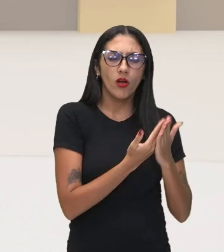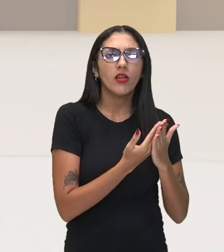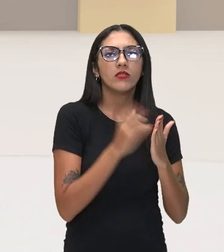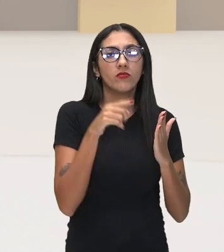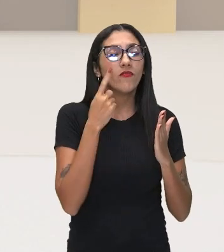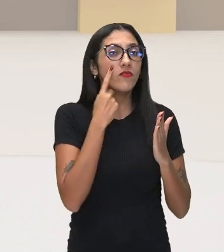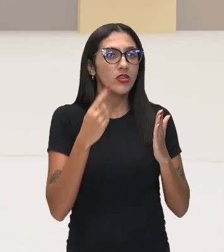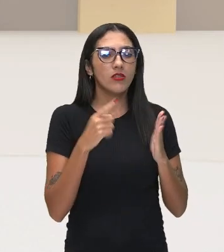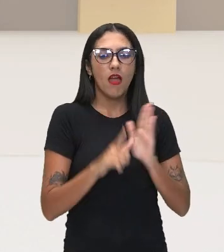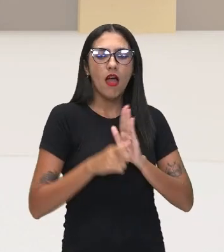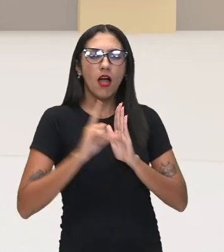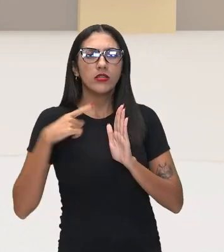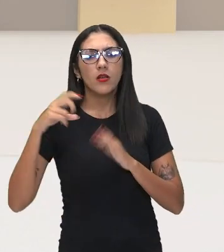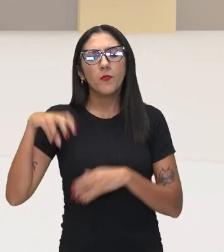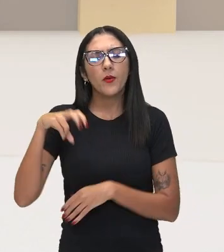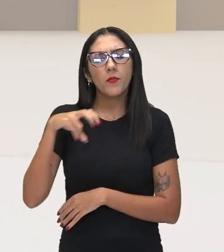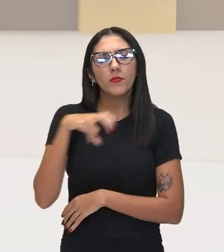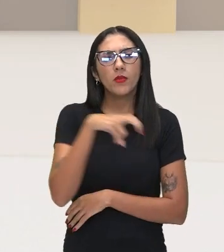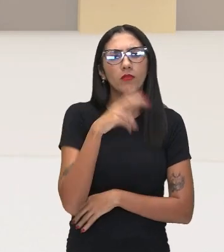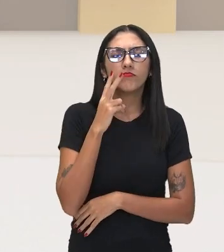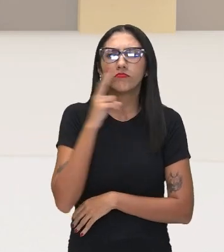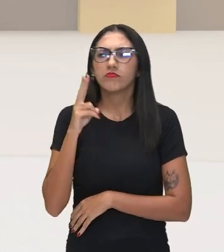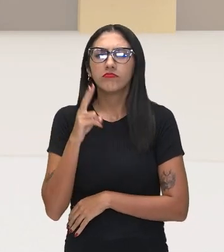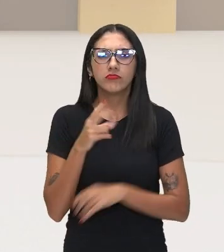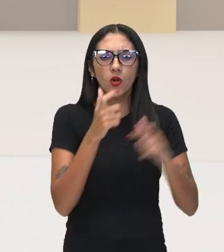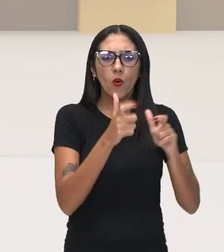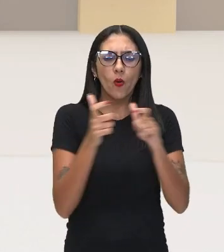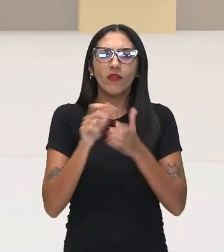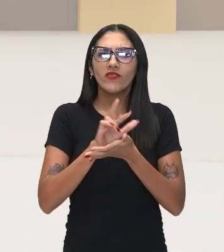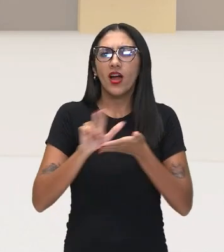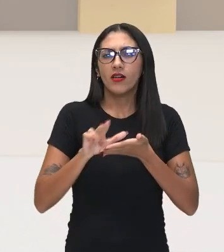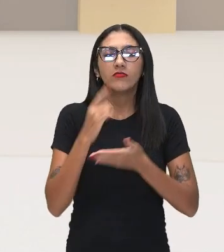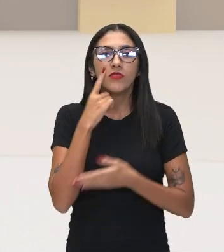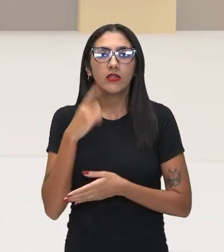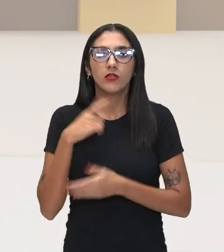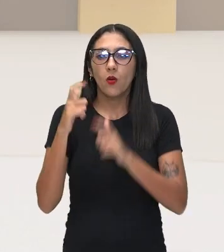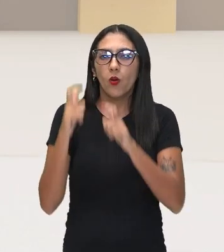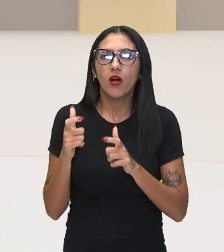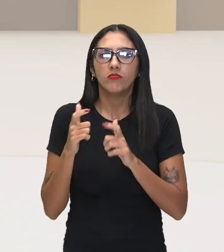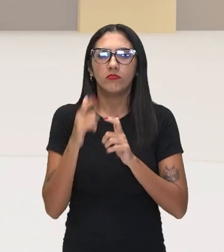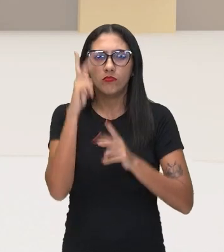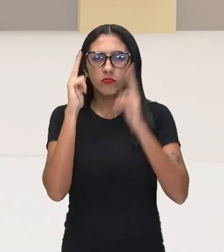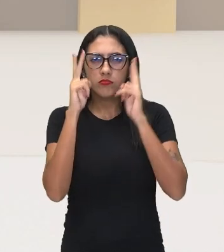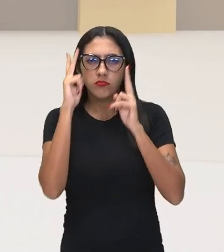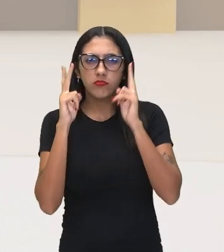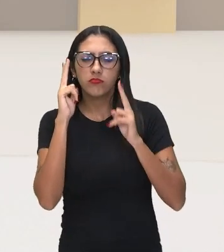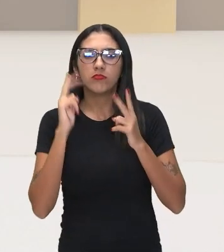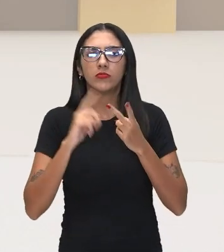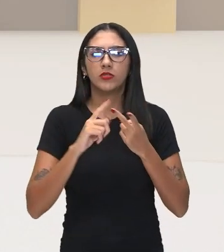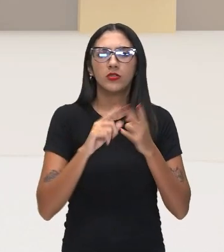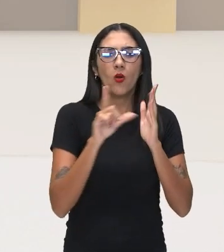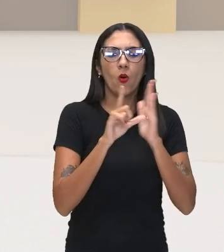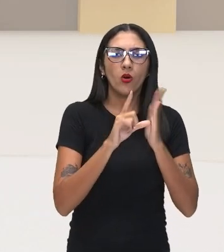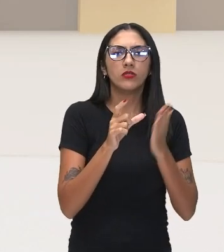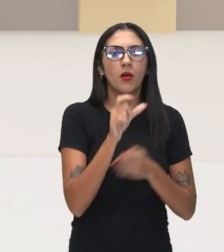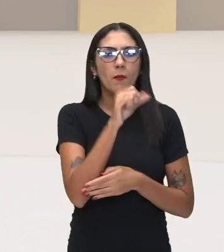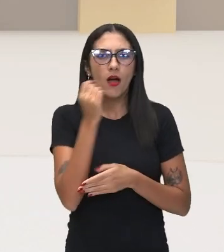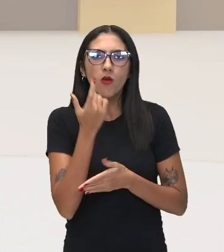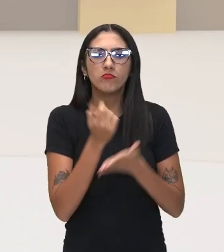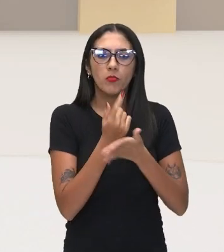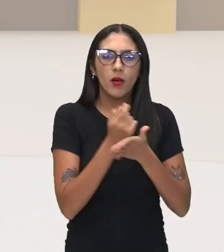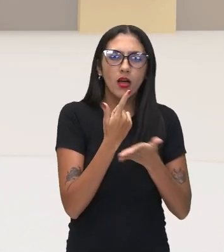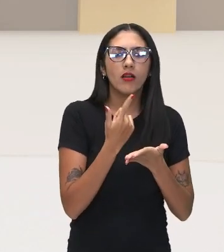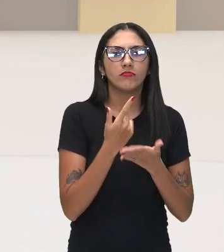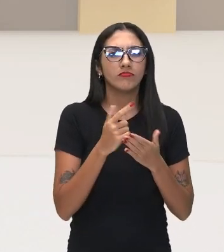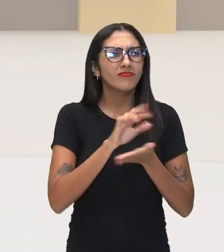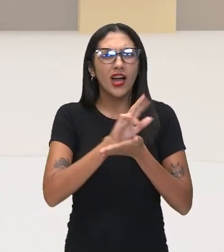Rodrigo? Vários locais, né? Ele passou na frente do cabeleireiro, na frente da doceria, na frente da padaria.